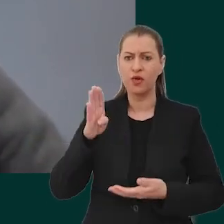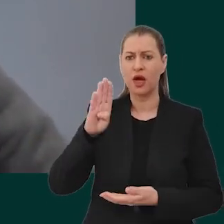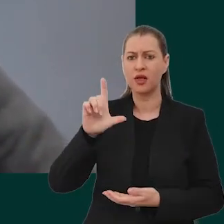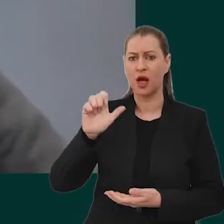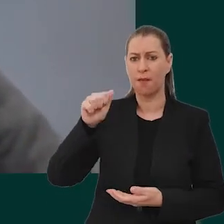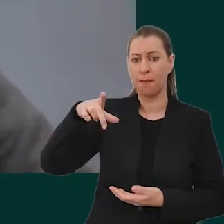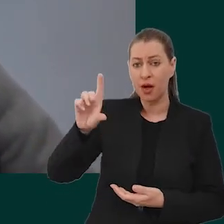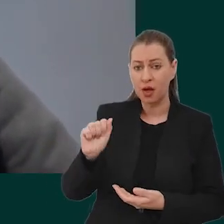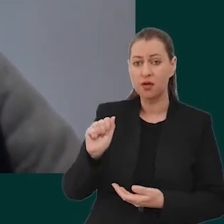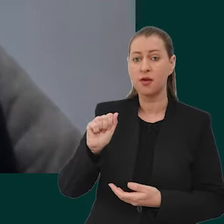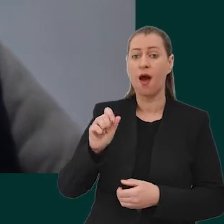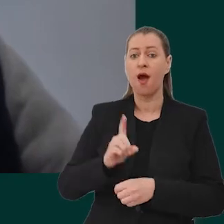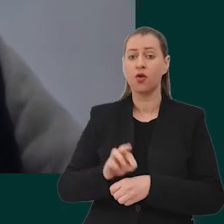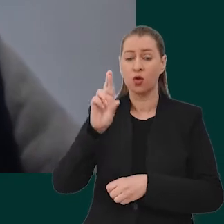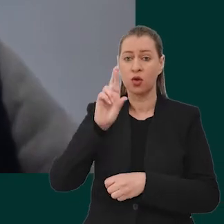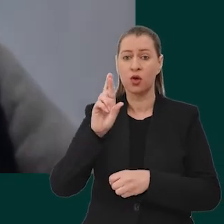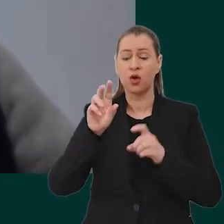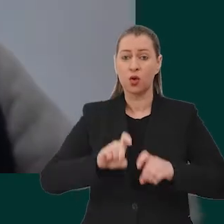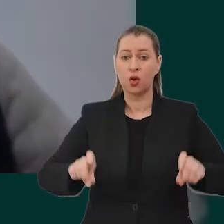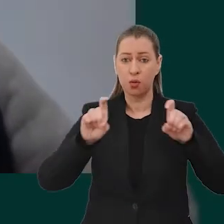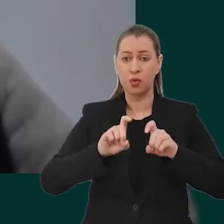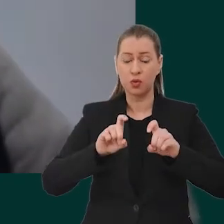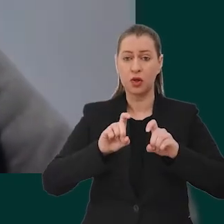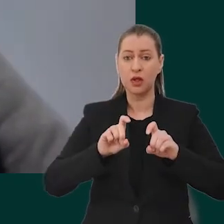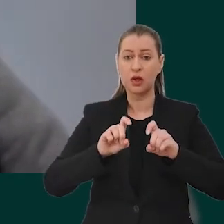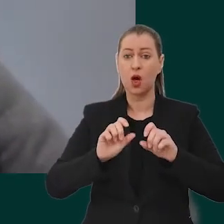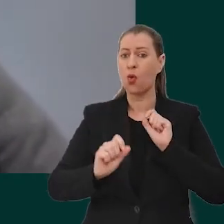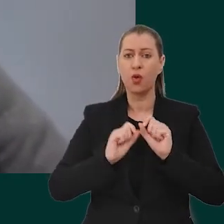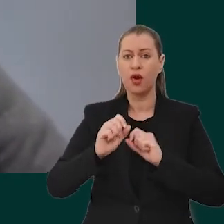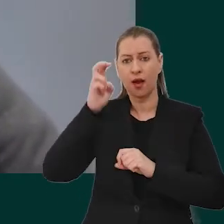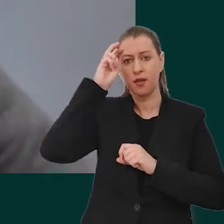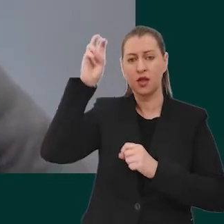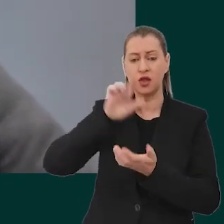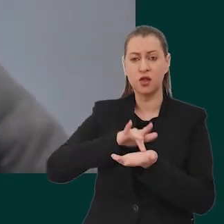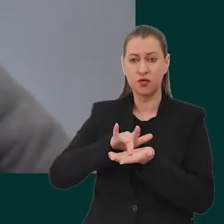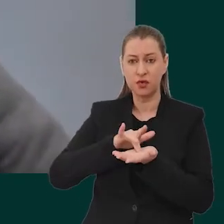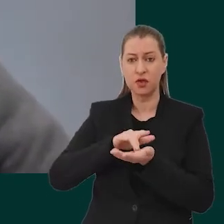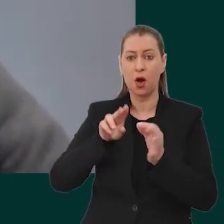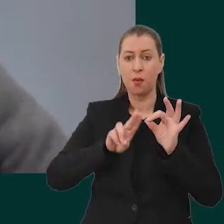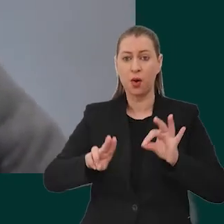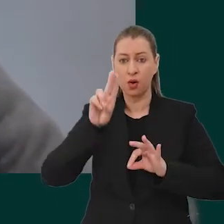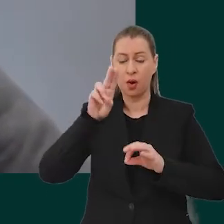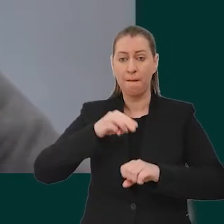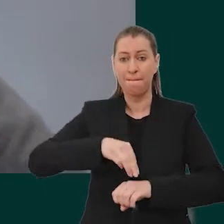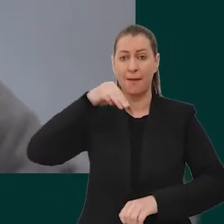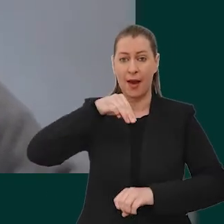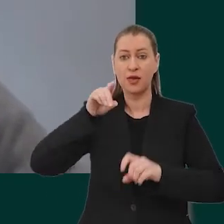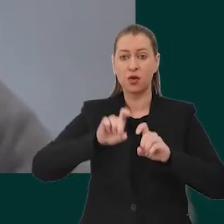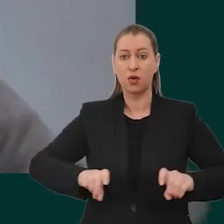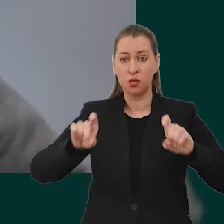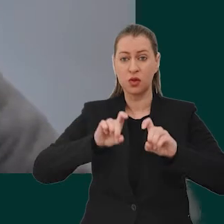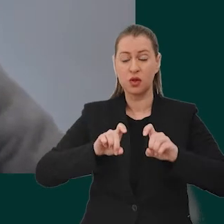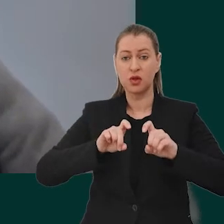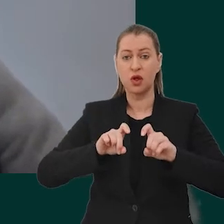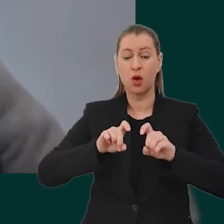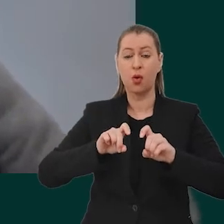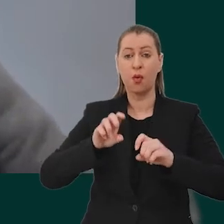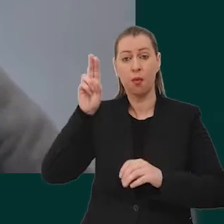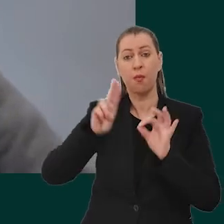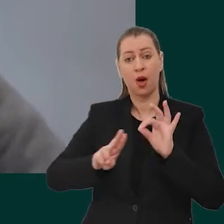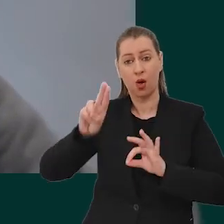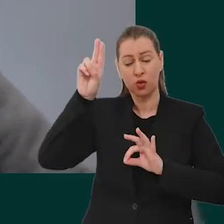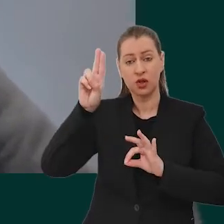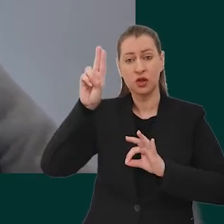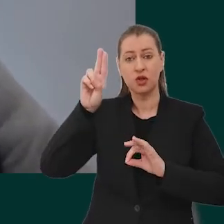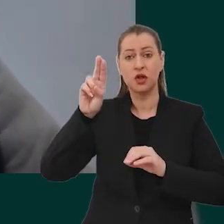Mello. Ela é doutoranda em computação aplicada na linha de inteligência artificial pela Unicinos, mestre em computação aplicada pela Unicinos, na linha